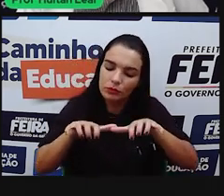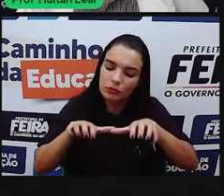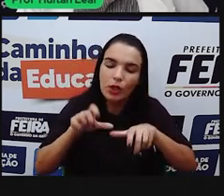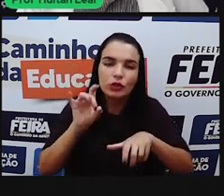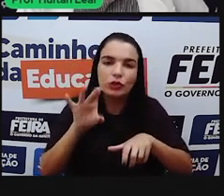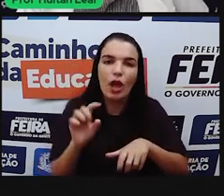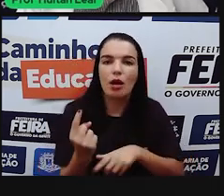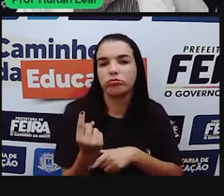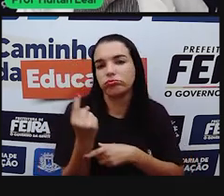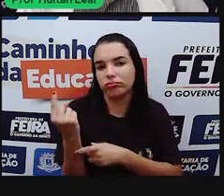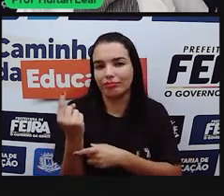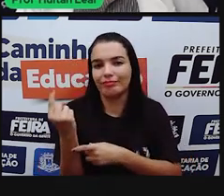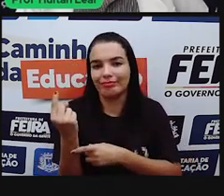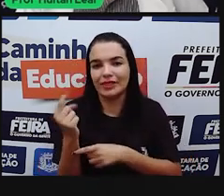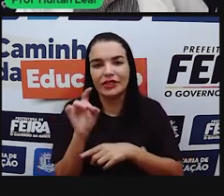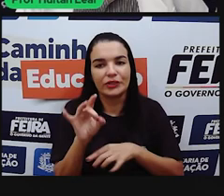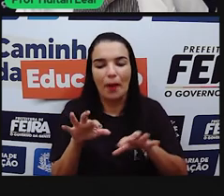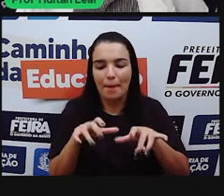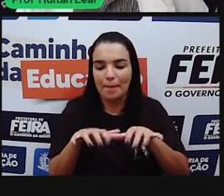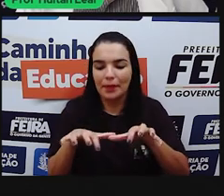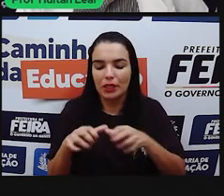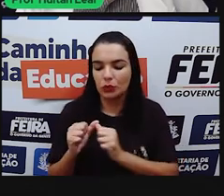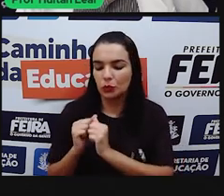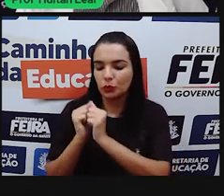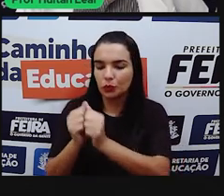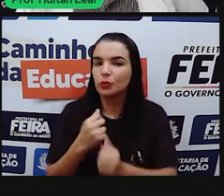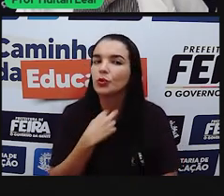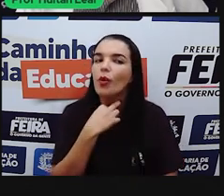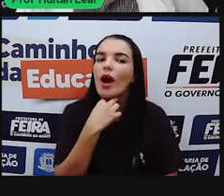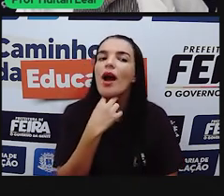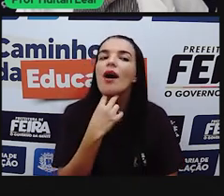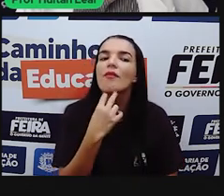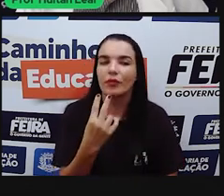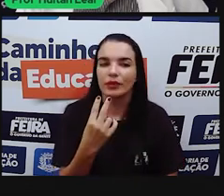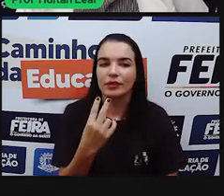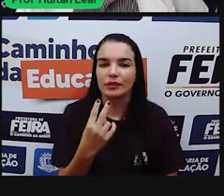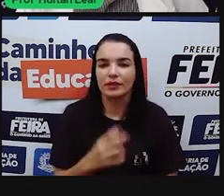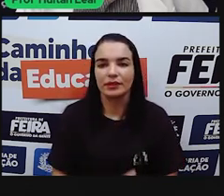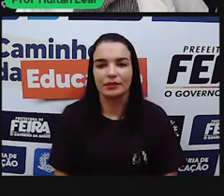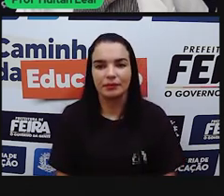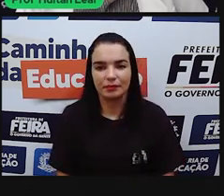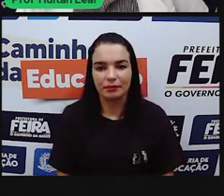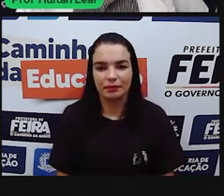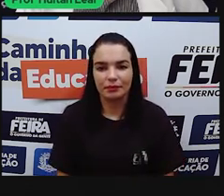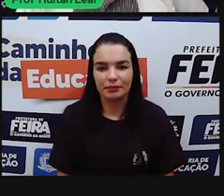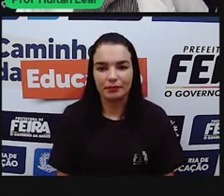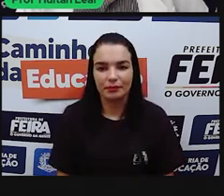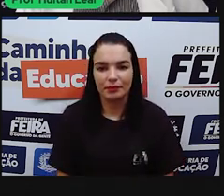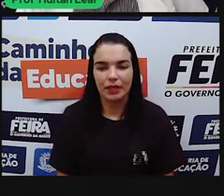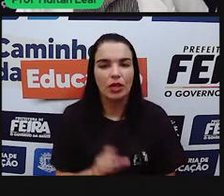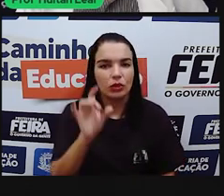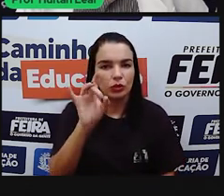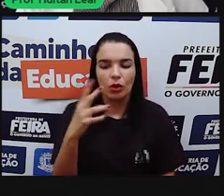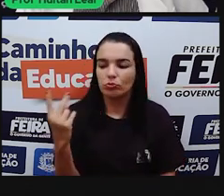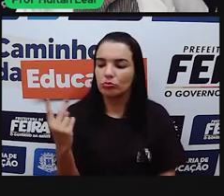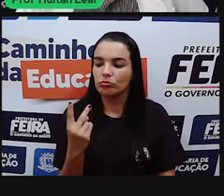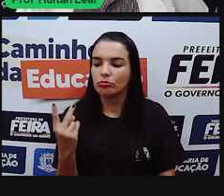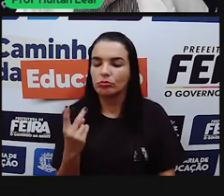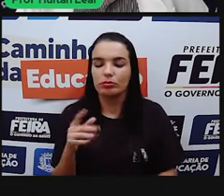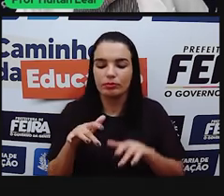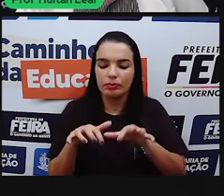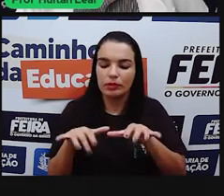um, que é o piano, ou o teclado, não sei, mas aparentemente o som é de